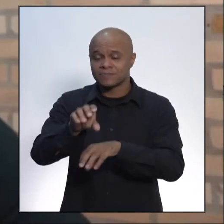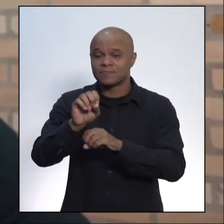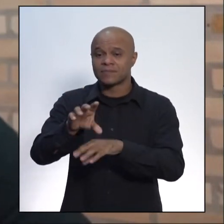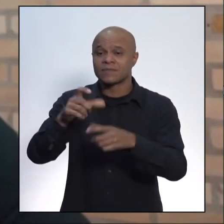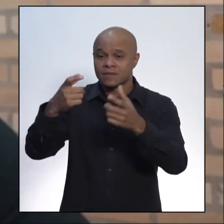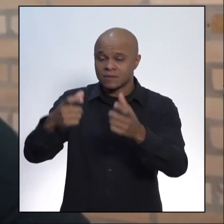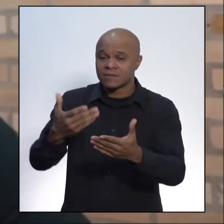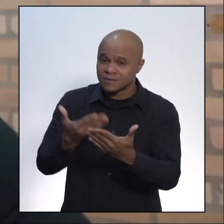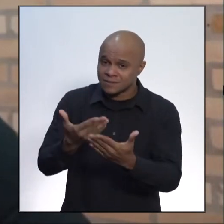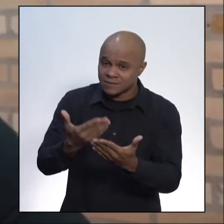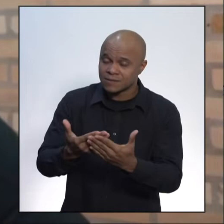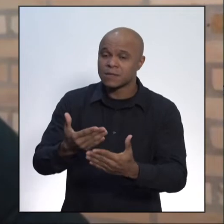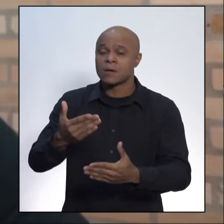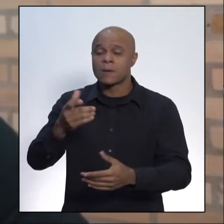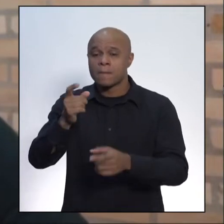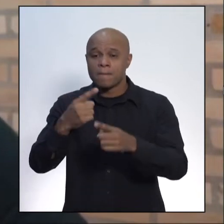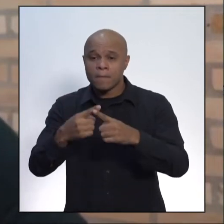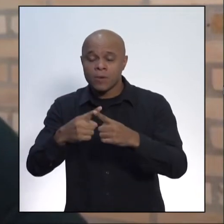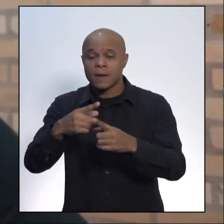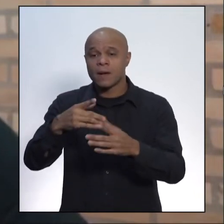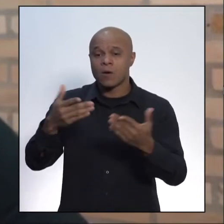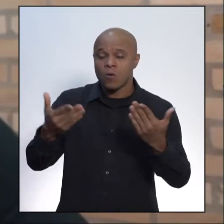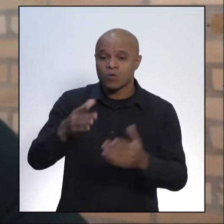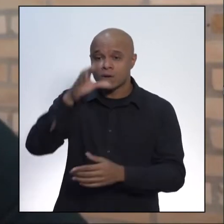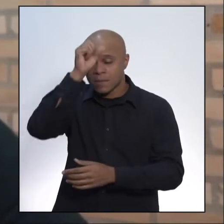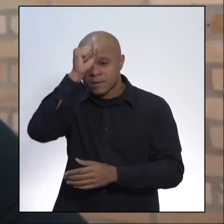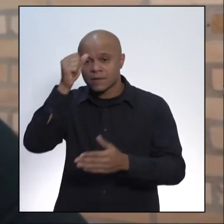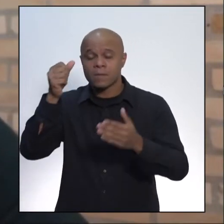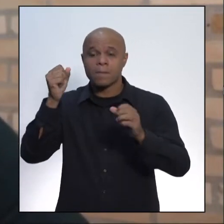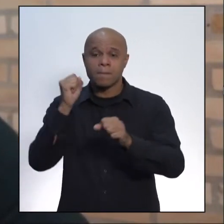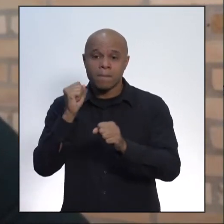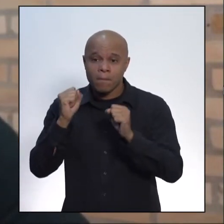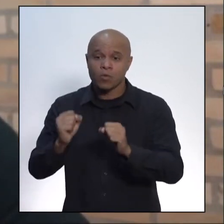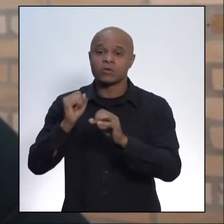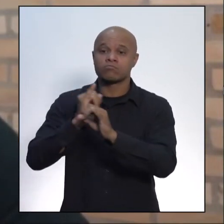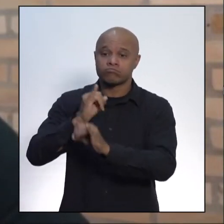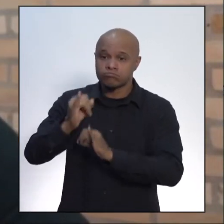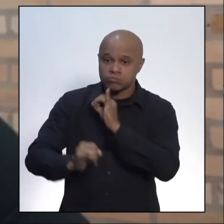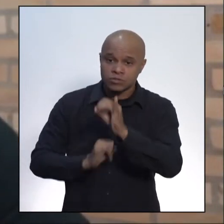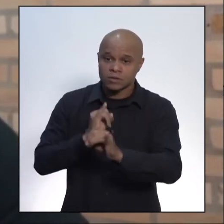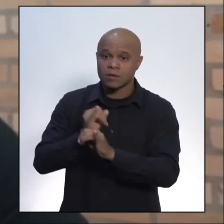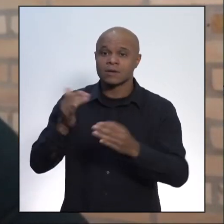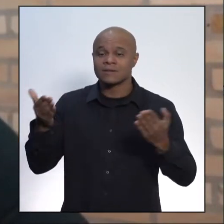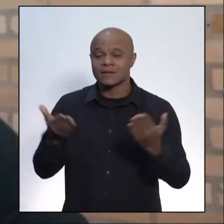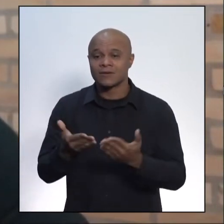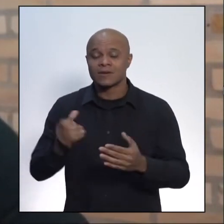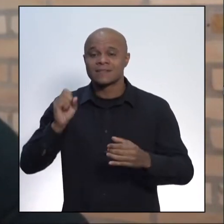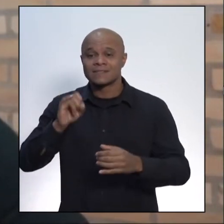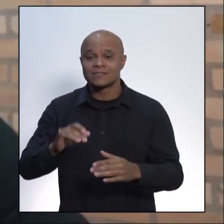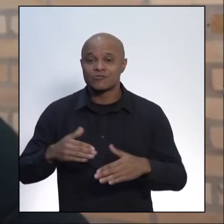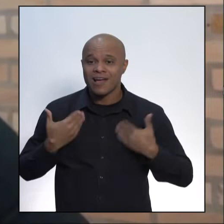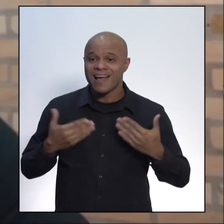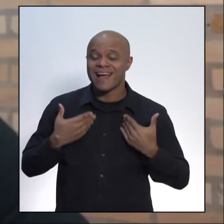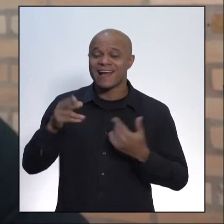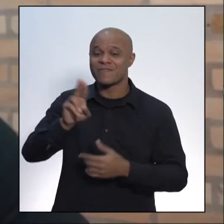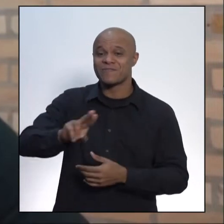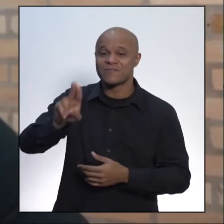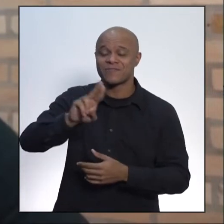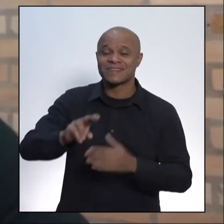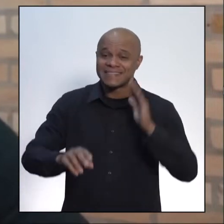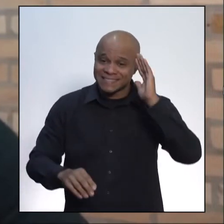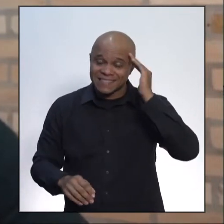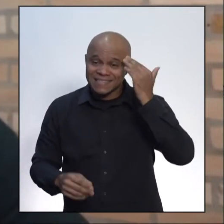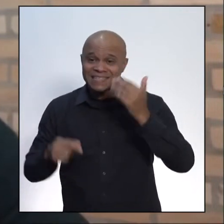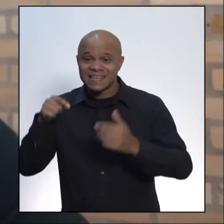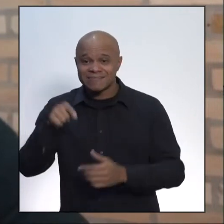aula presencial que a gente pode estar aprendendo agora nesse mundo virtual. Então, acho que usar de bom humor é importante, entender que essas